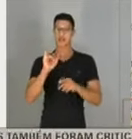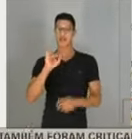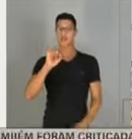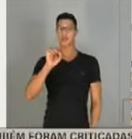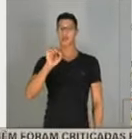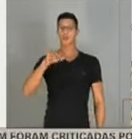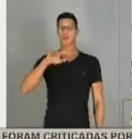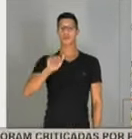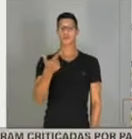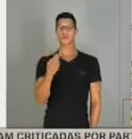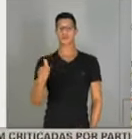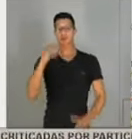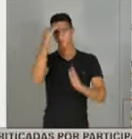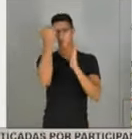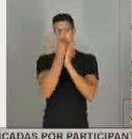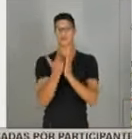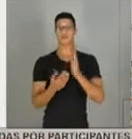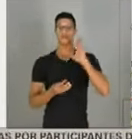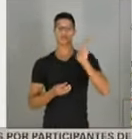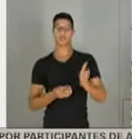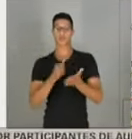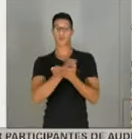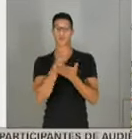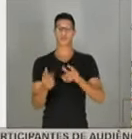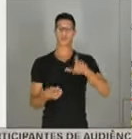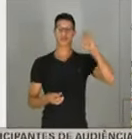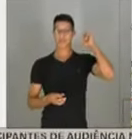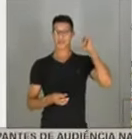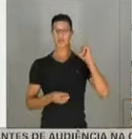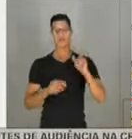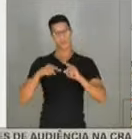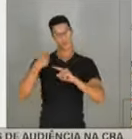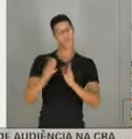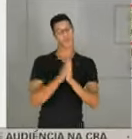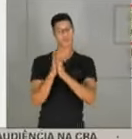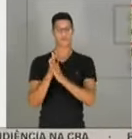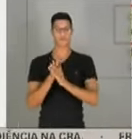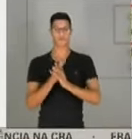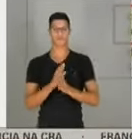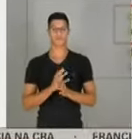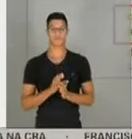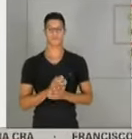não tinha cumprido já cláusulas de um contrato anterior. Próximo, por favor.